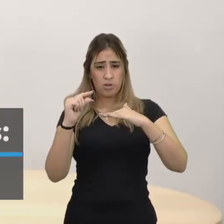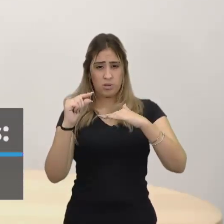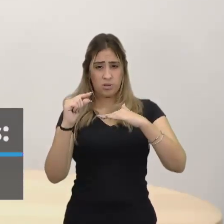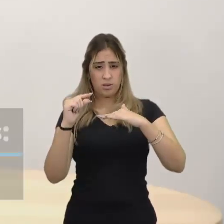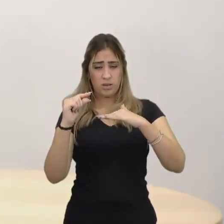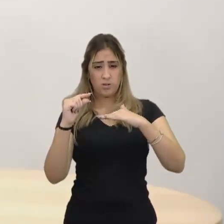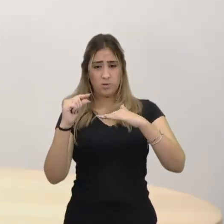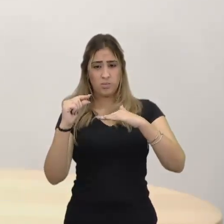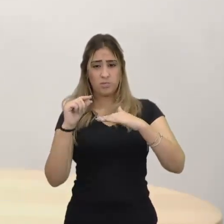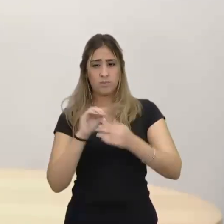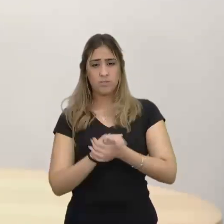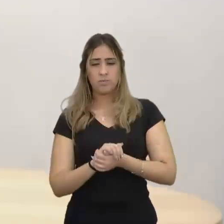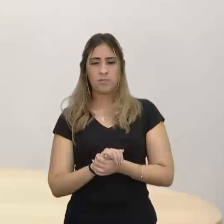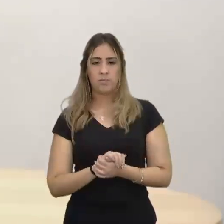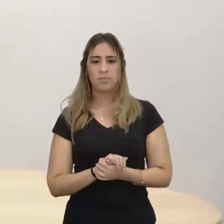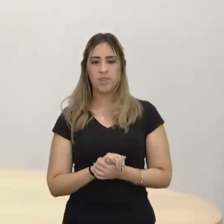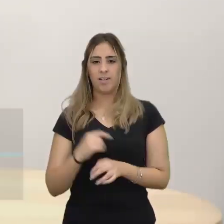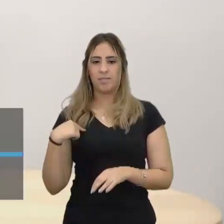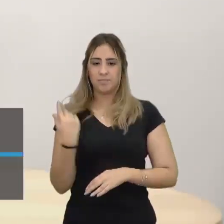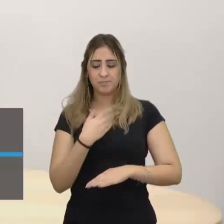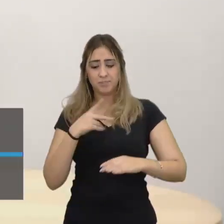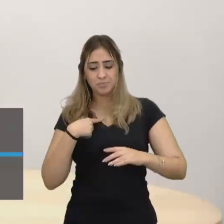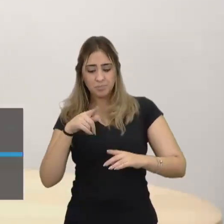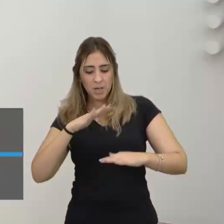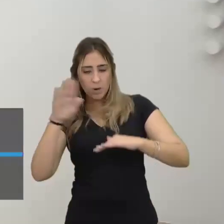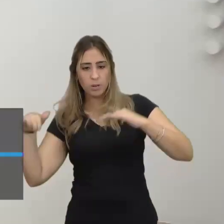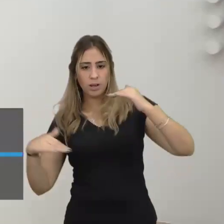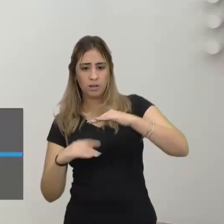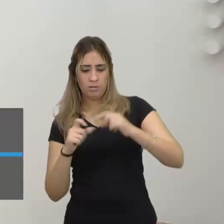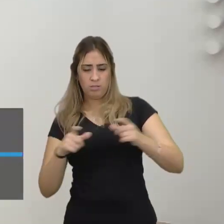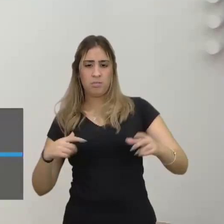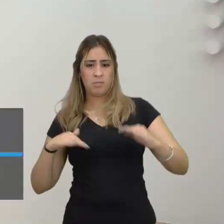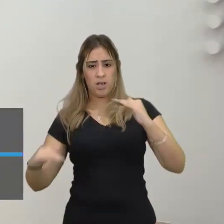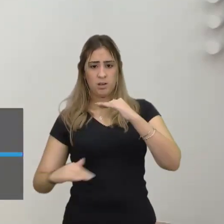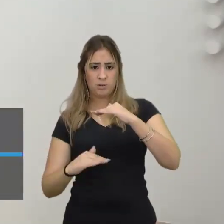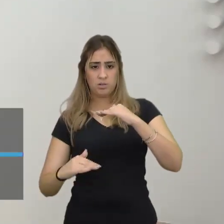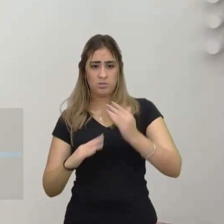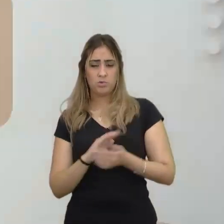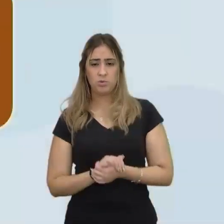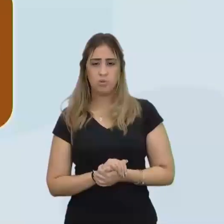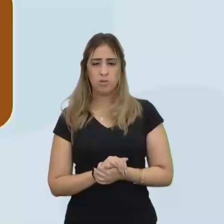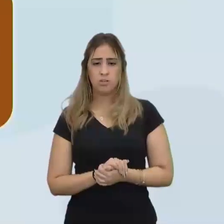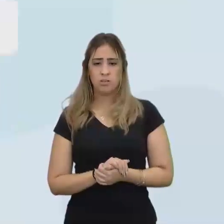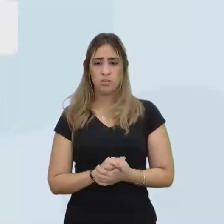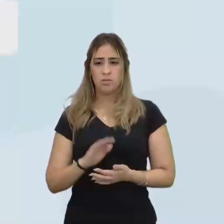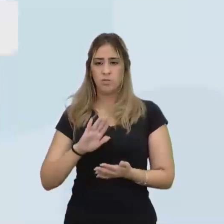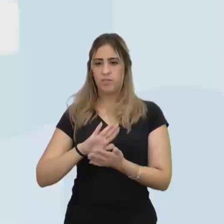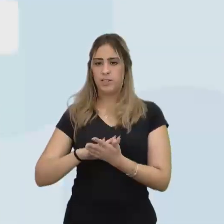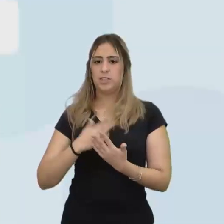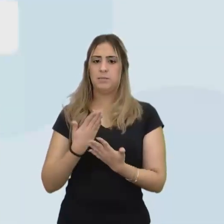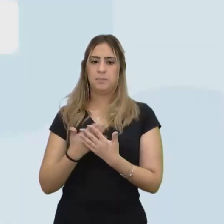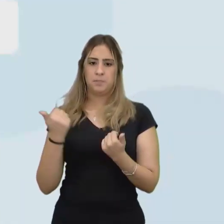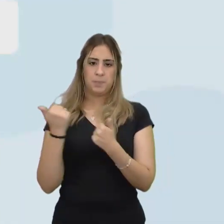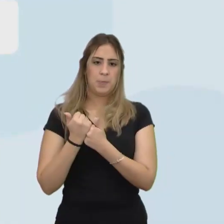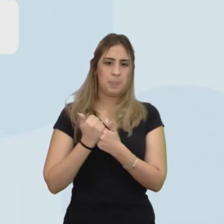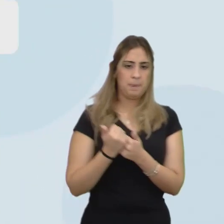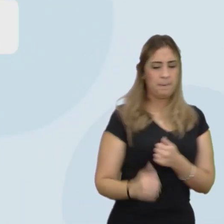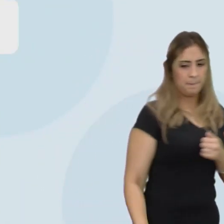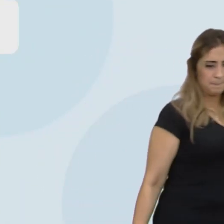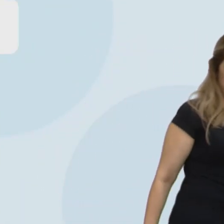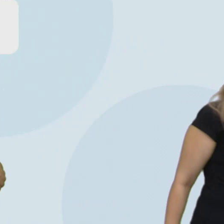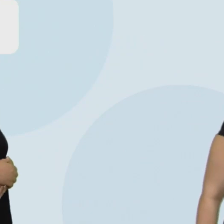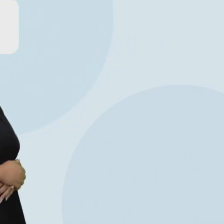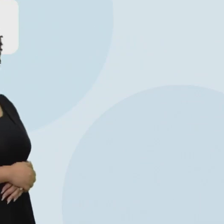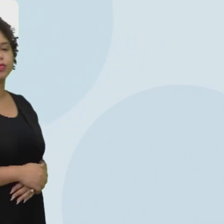degrauzinho maior, já é um benefício maior do que está embaixo. Sim. Né? A gente vai agora, especificamente,